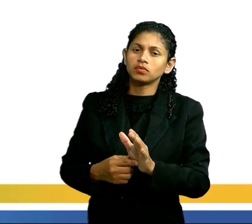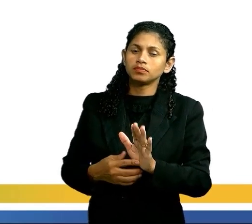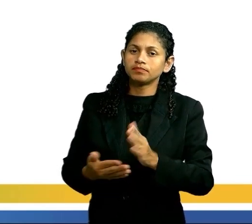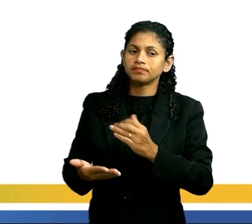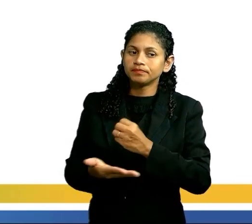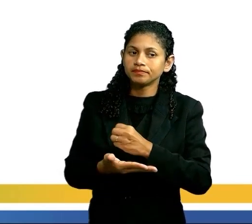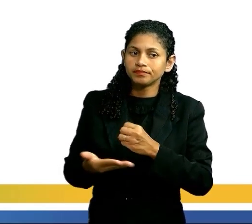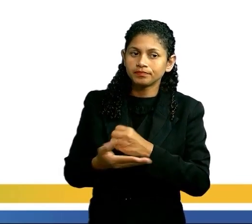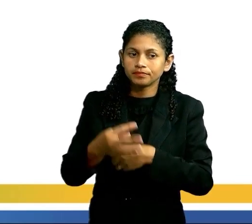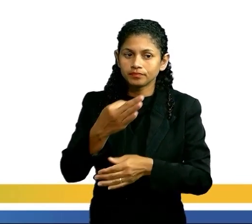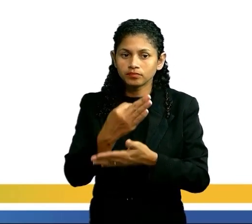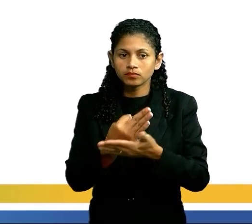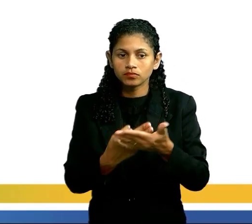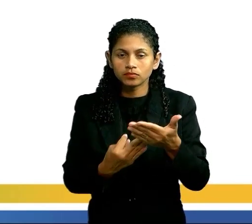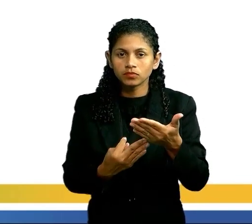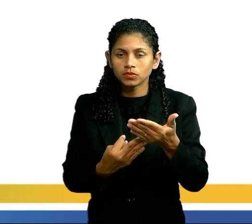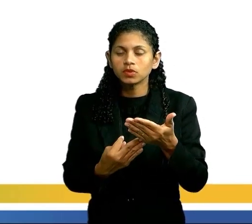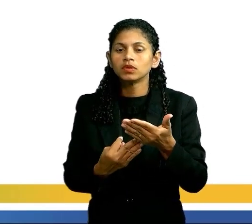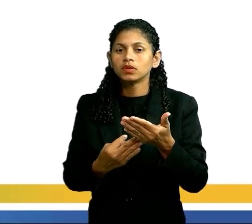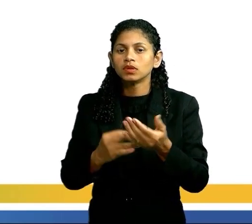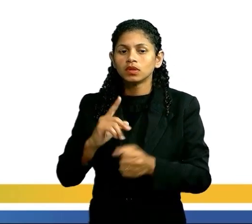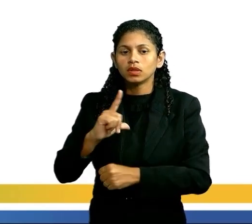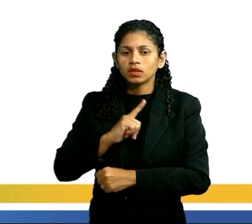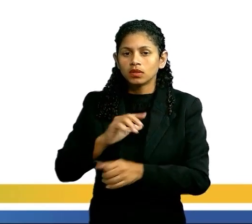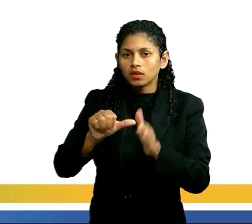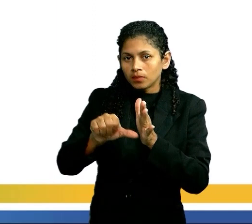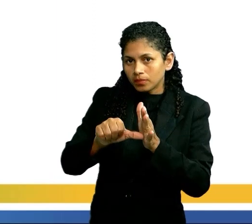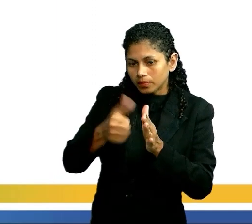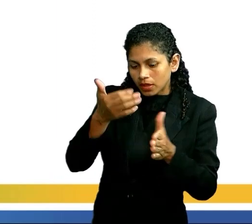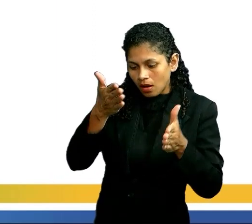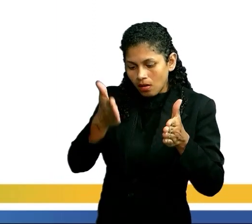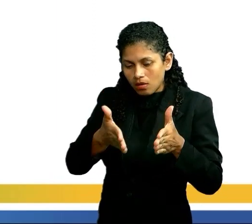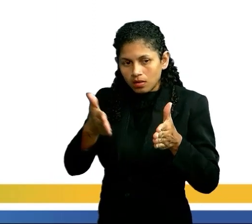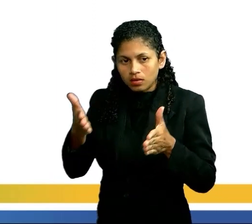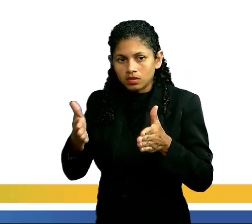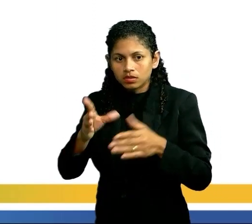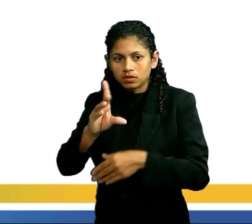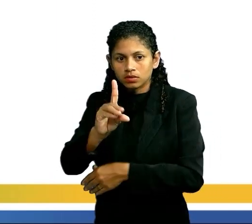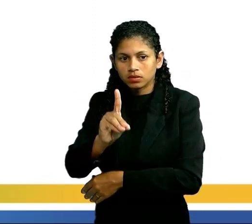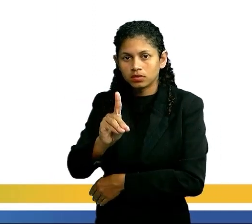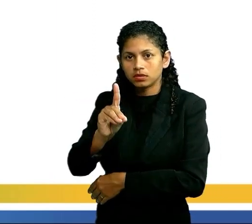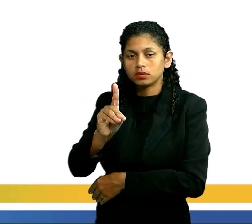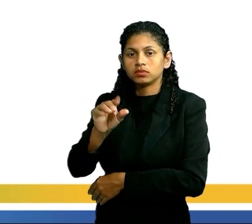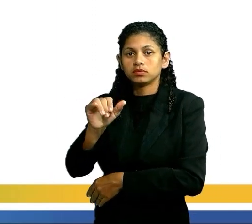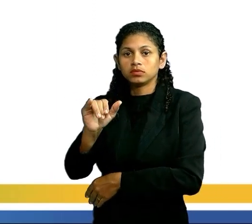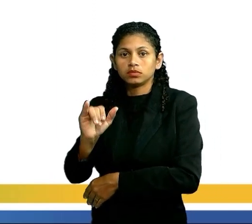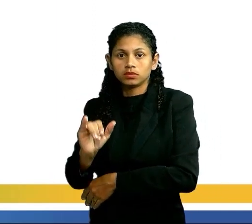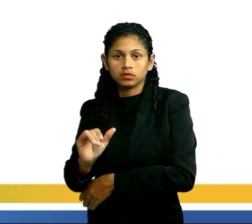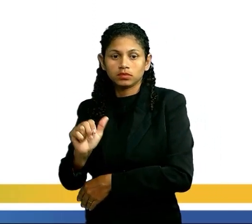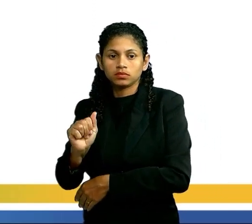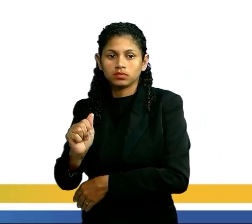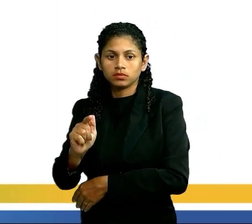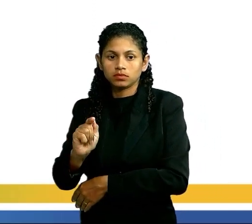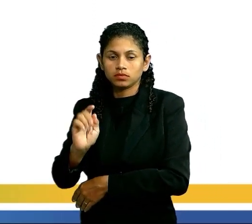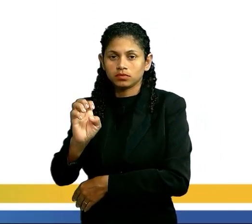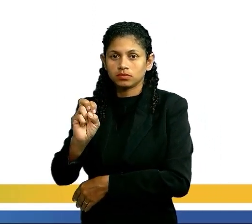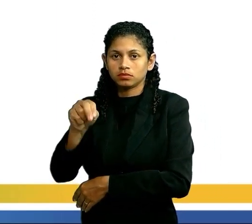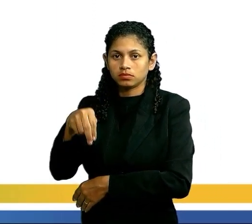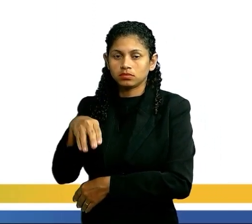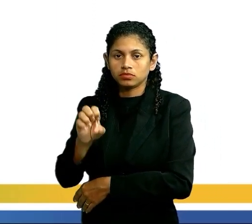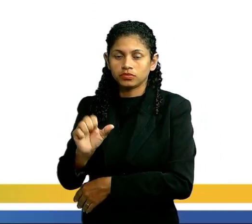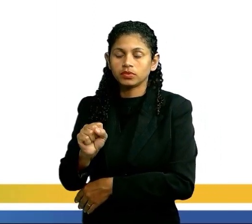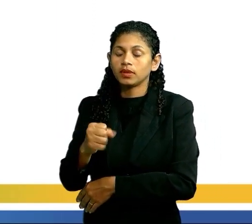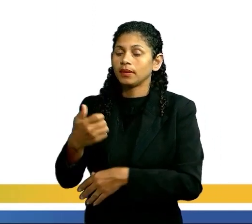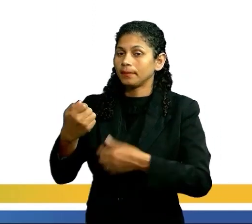enquadra nos produtos formados na primeira fase da diagênese é o... Então, lembrando, para a gente matar essa questão, eu